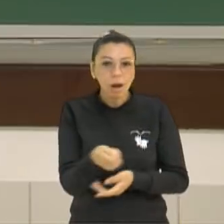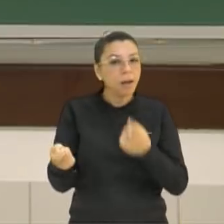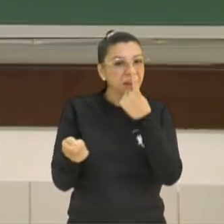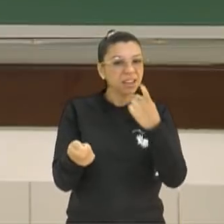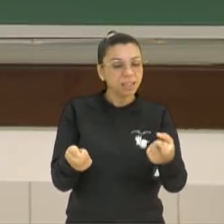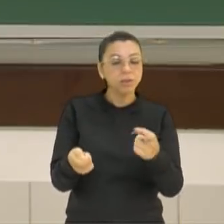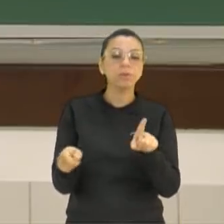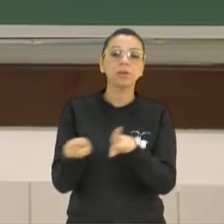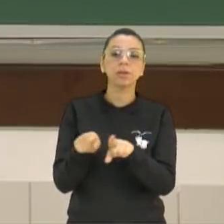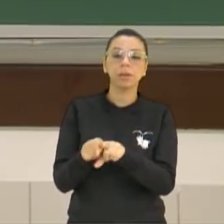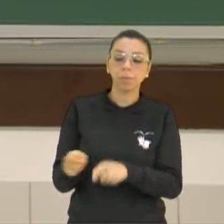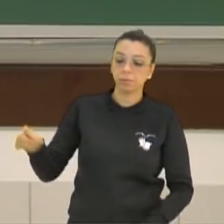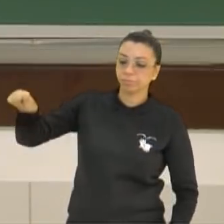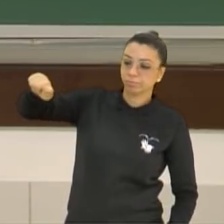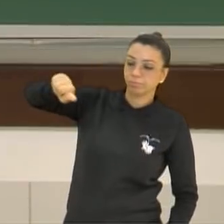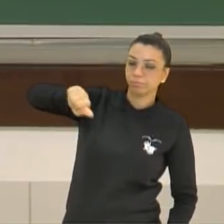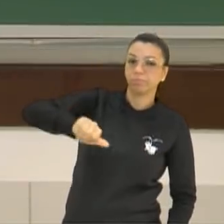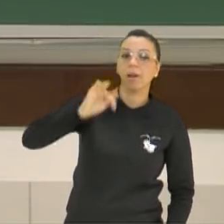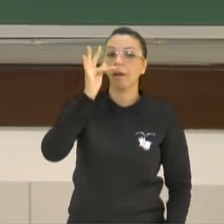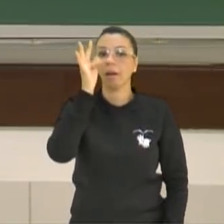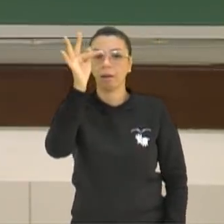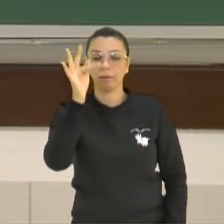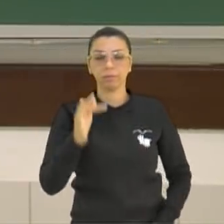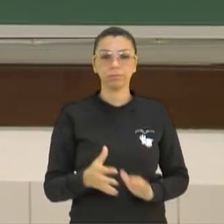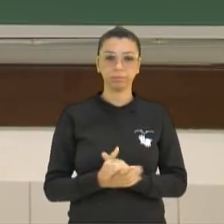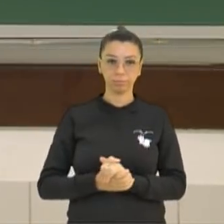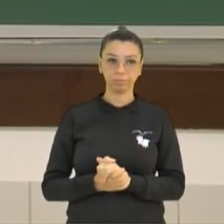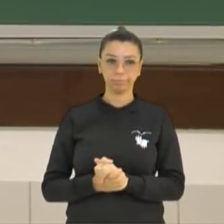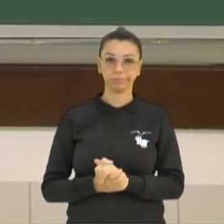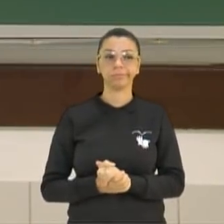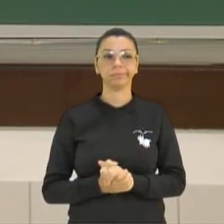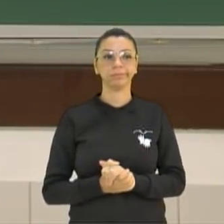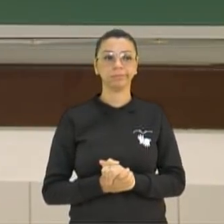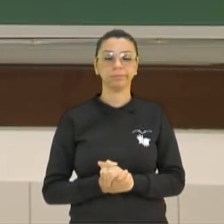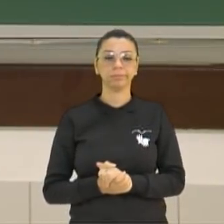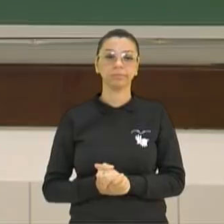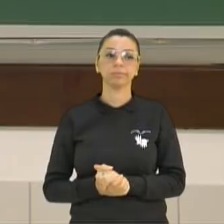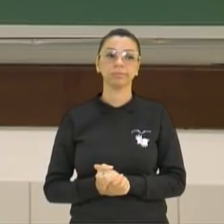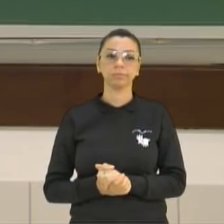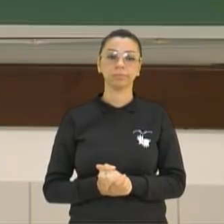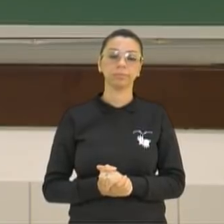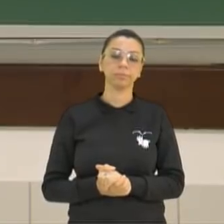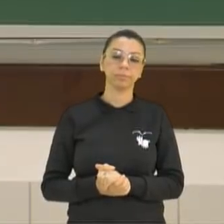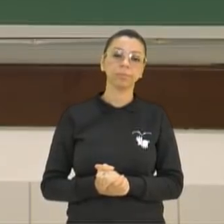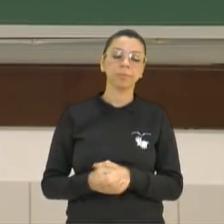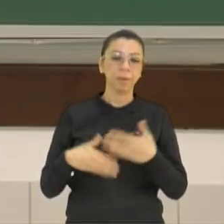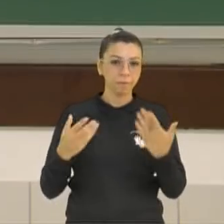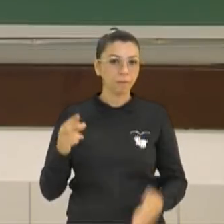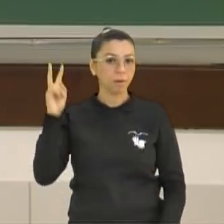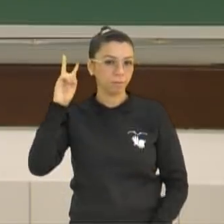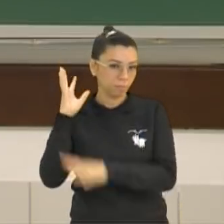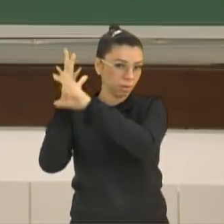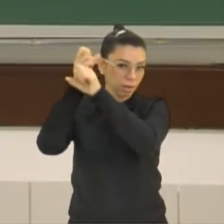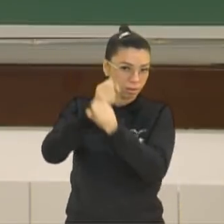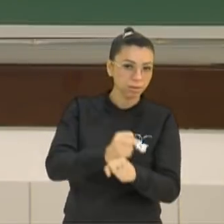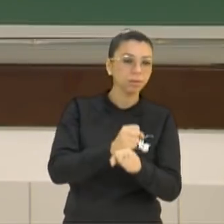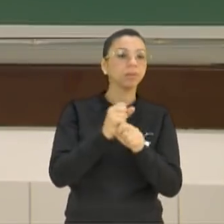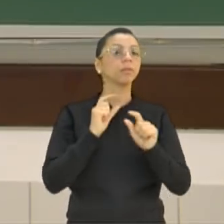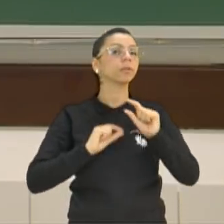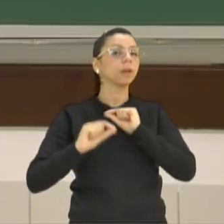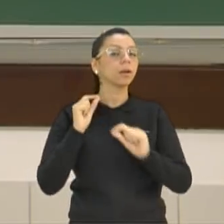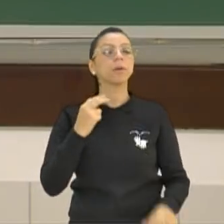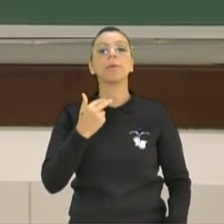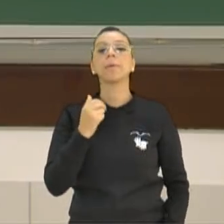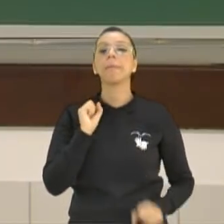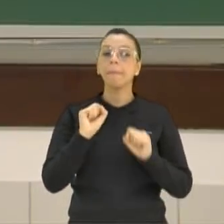que eles fizeram na casa para dar aquela organizada. Tranquilo? Moleza. Então vamos lá. Vamos relembrar as atividades de casa? O que eu posso